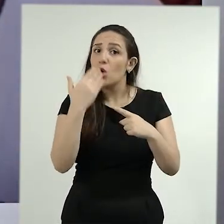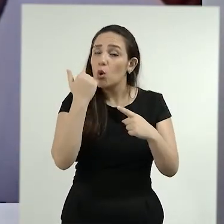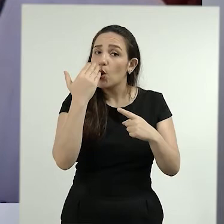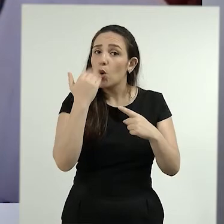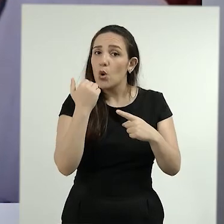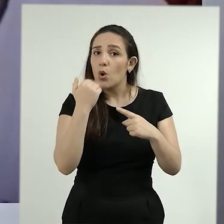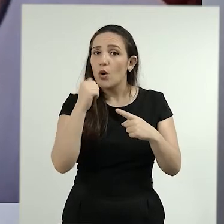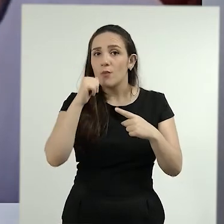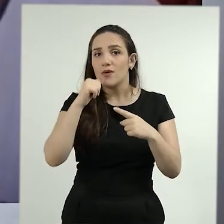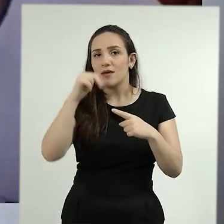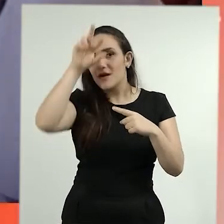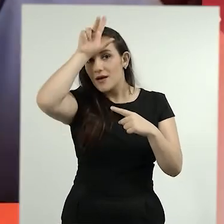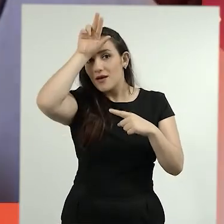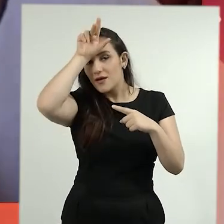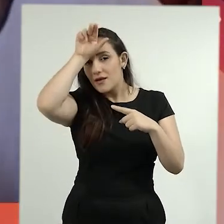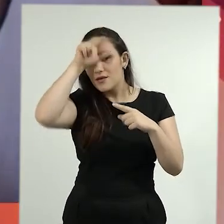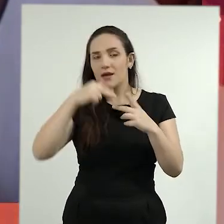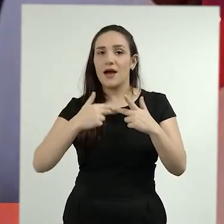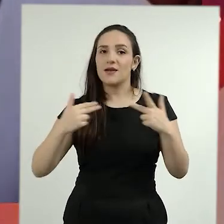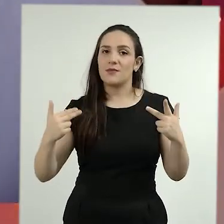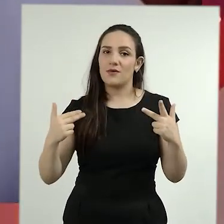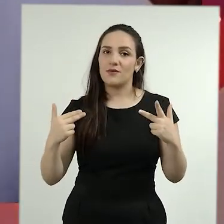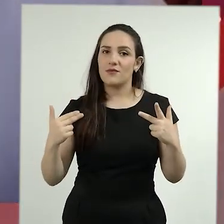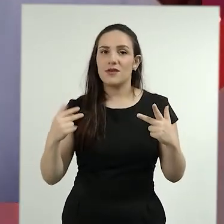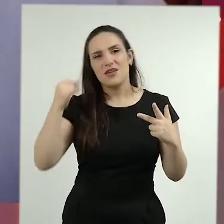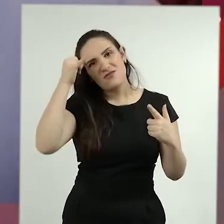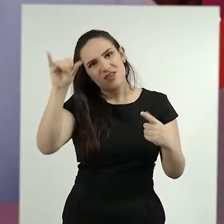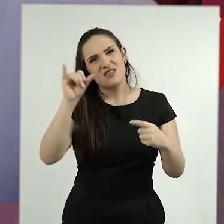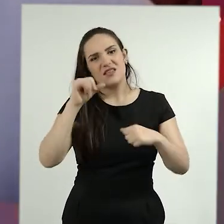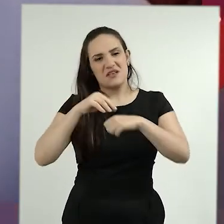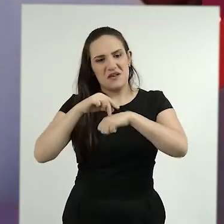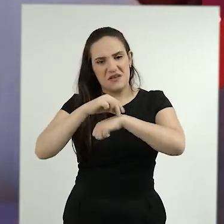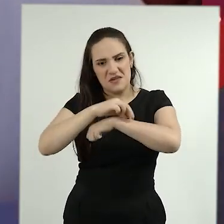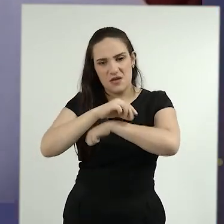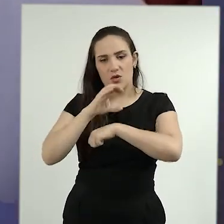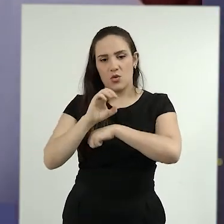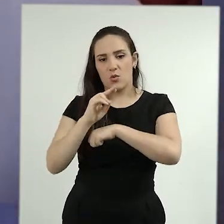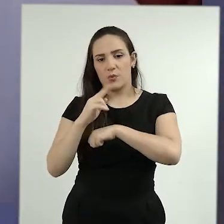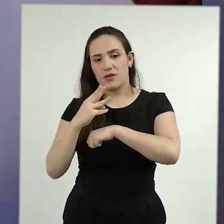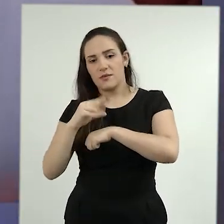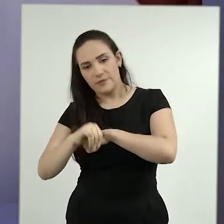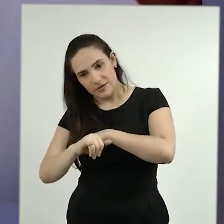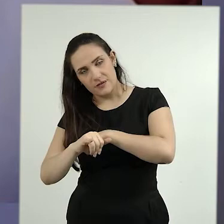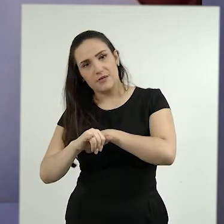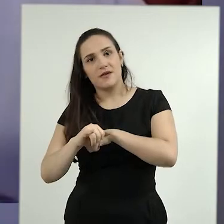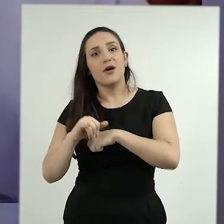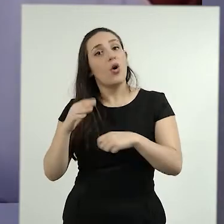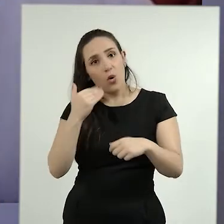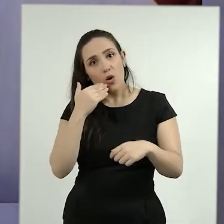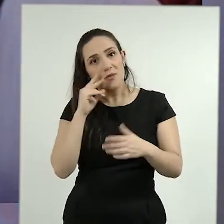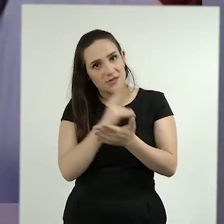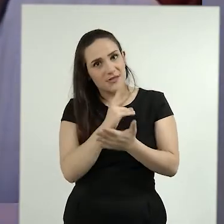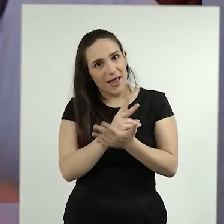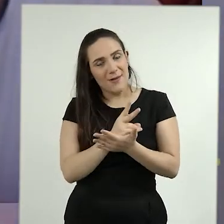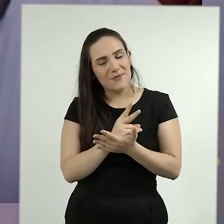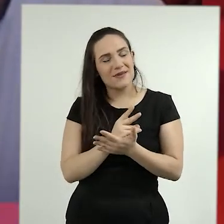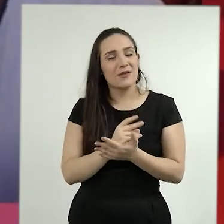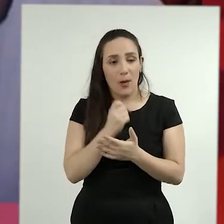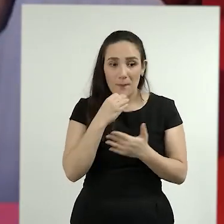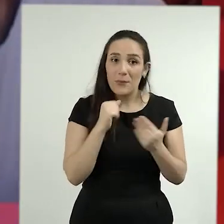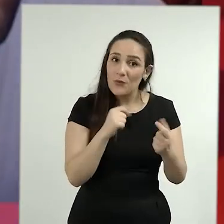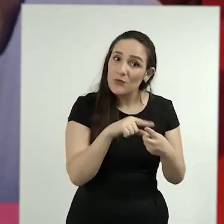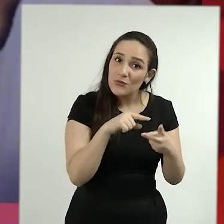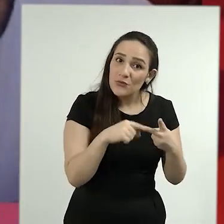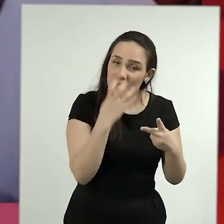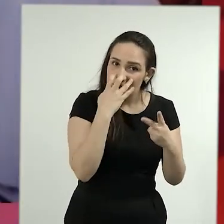agradecer e levantar a mão para o céu, porque são espécies que estão controlando pragas, como formigas, cupins, né, o tempo todo. Então, estão desempenhando um